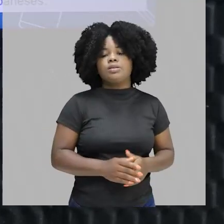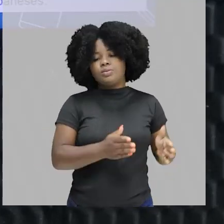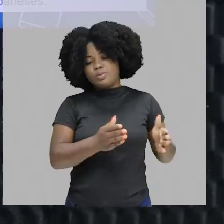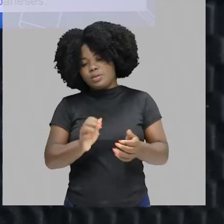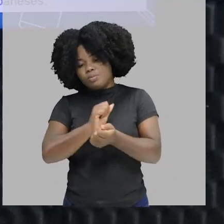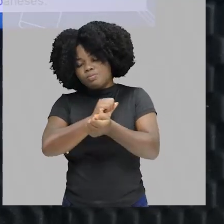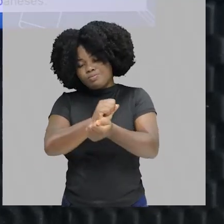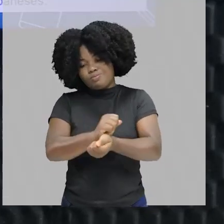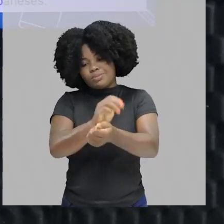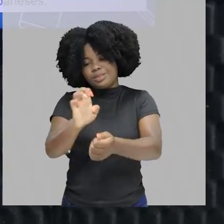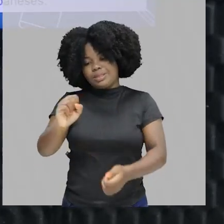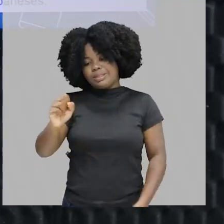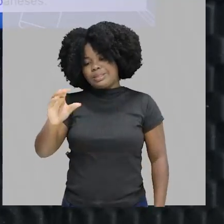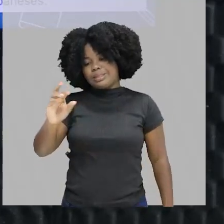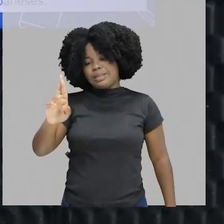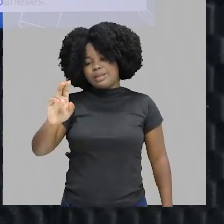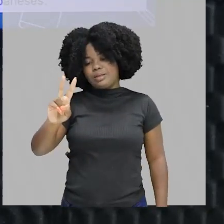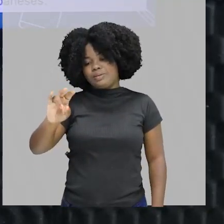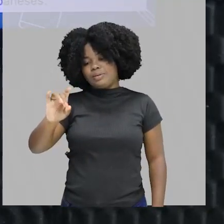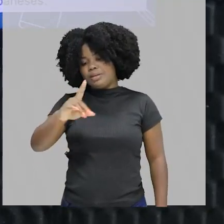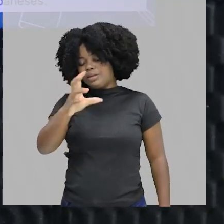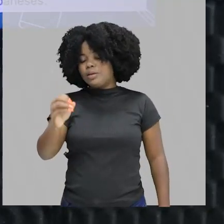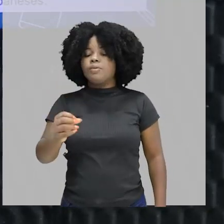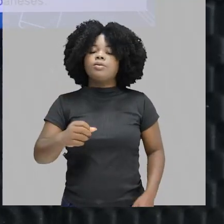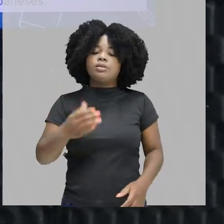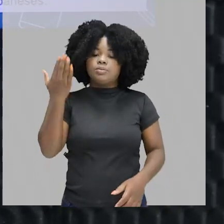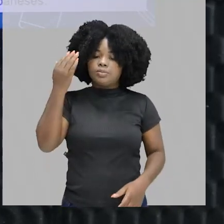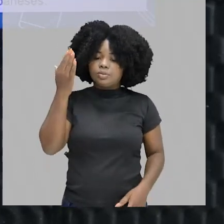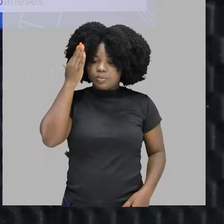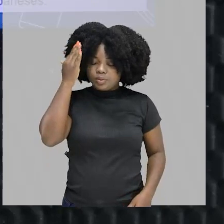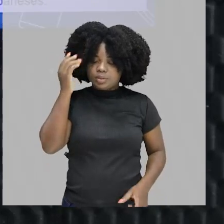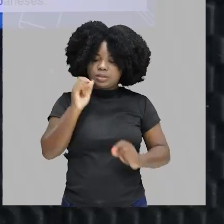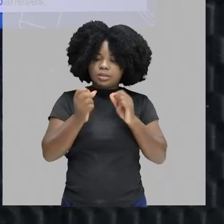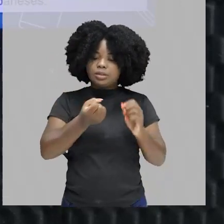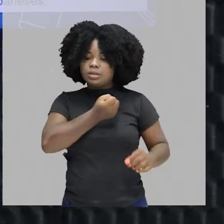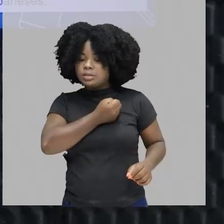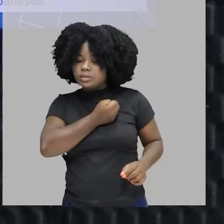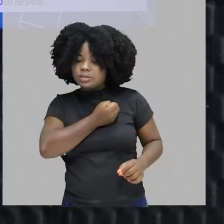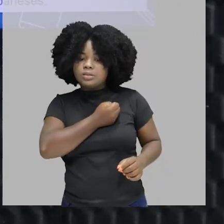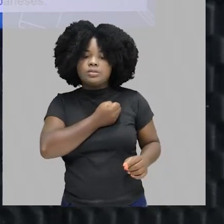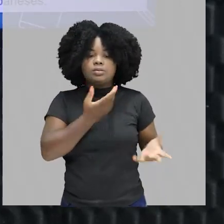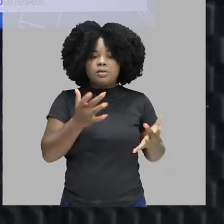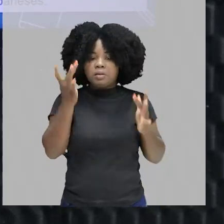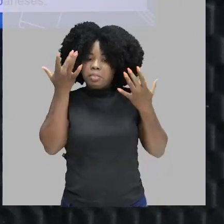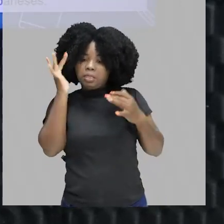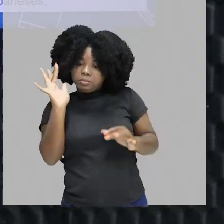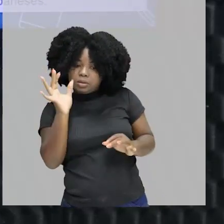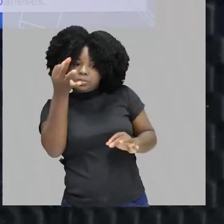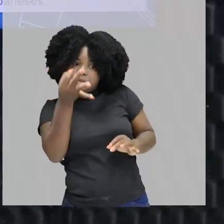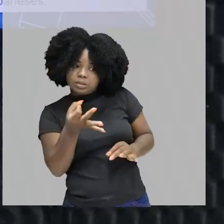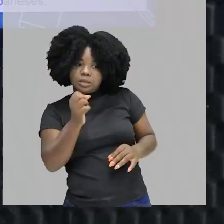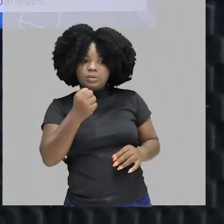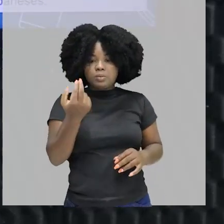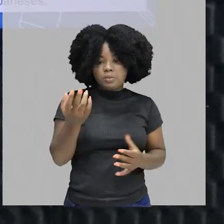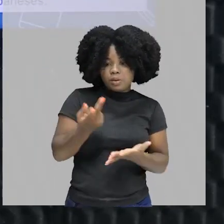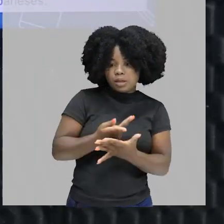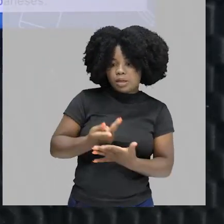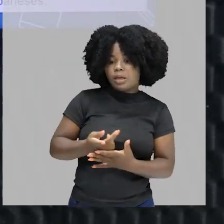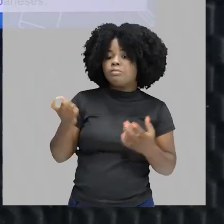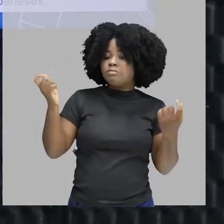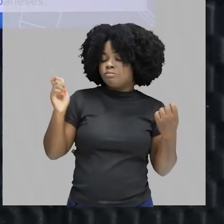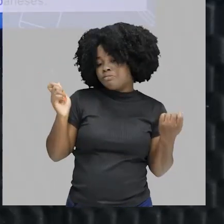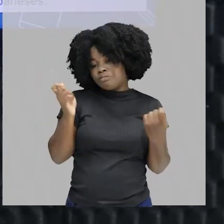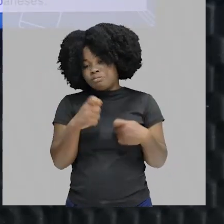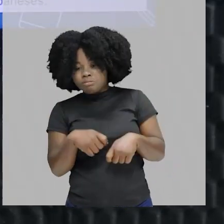este processo de escravidão e esse número, ele não tem uma base realmente oficial, ou seja, não se sabe se é o certo, pode ser maior, tá